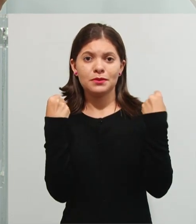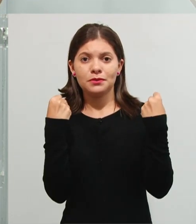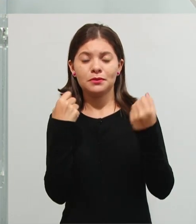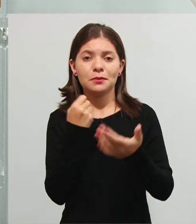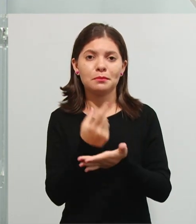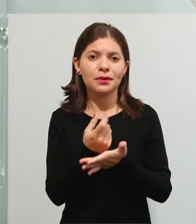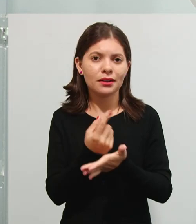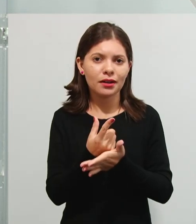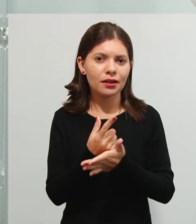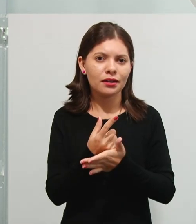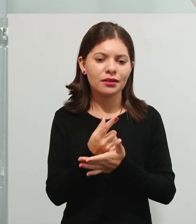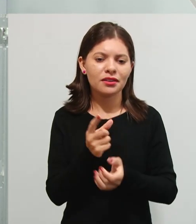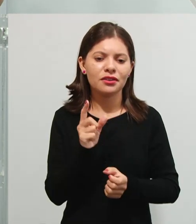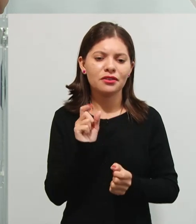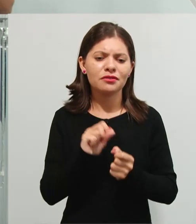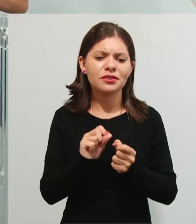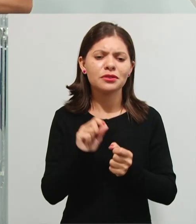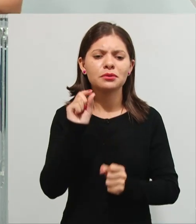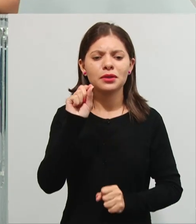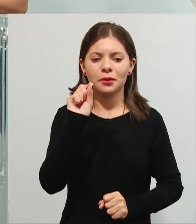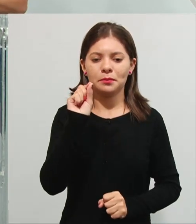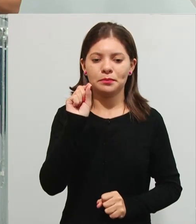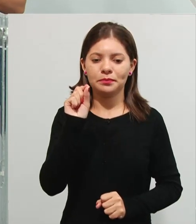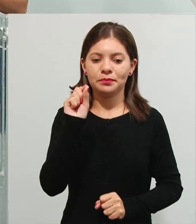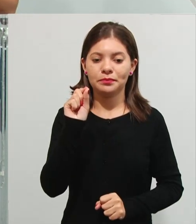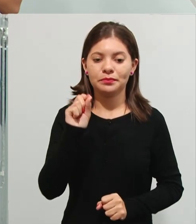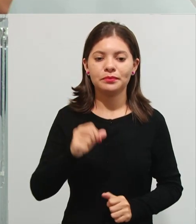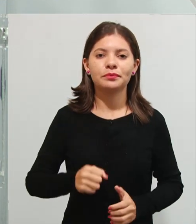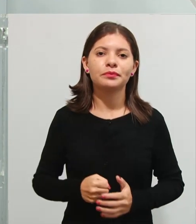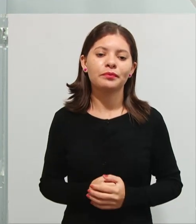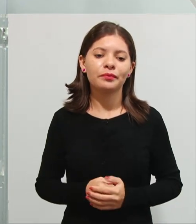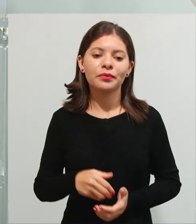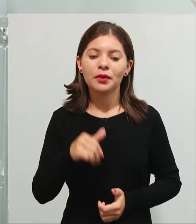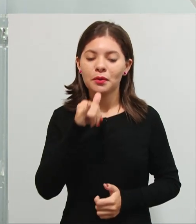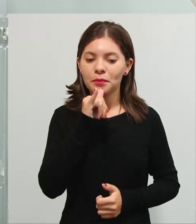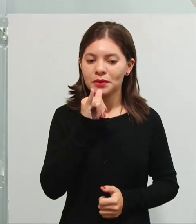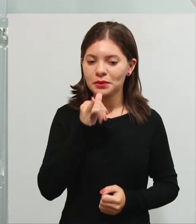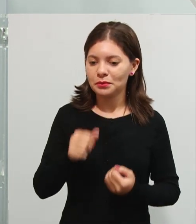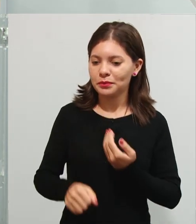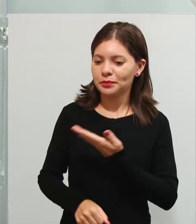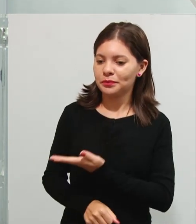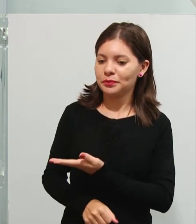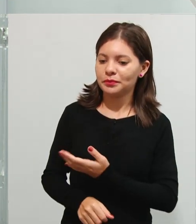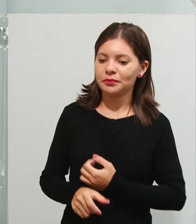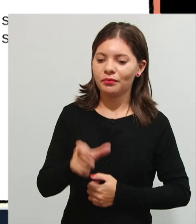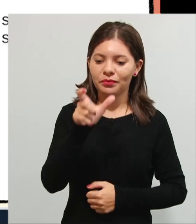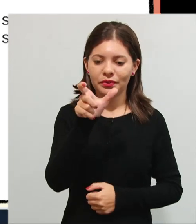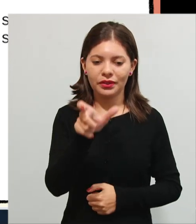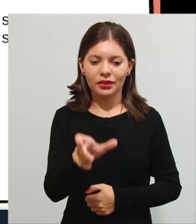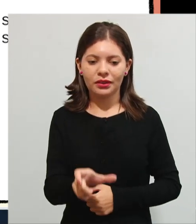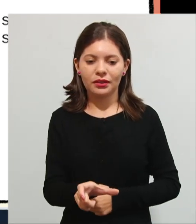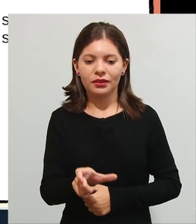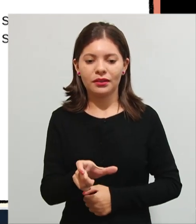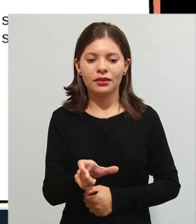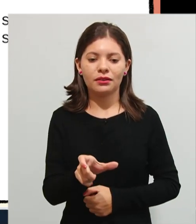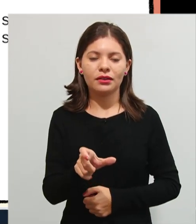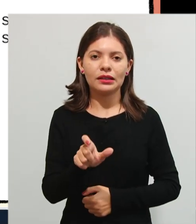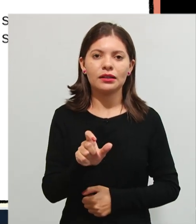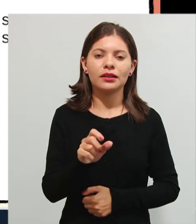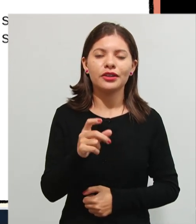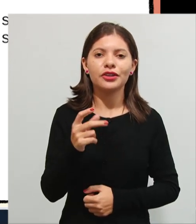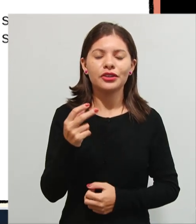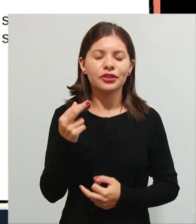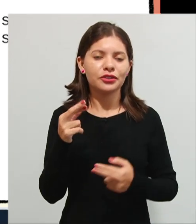não tem possibilidade de fazer esse pagamento, quais seriam as alternativas que nós temos? Aí a gente tem, por exemplo,